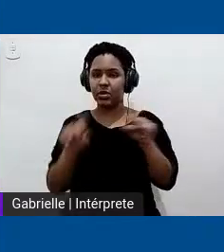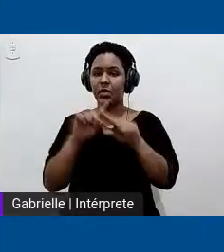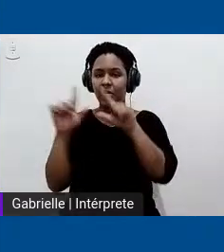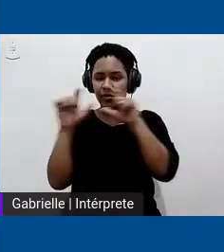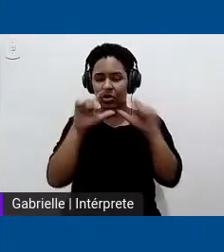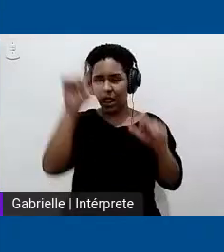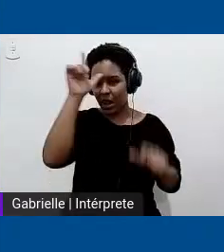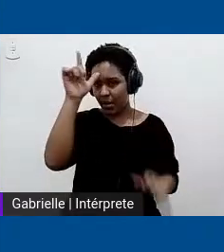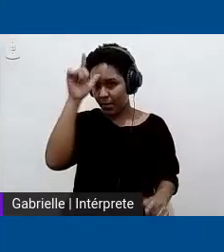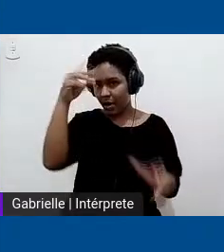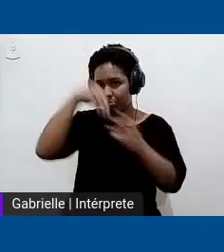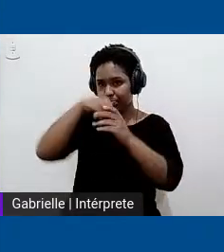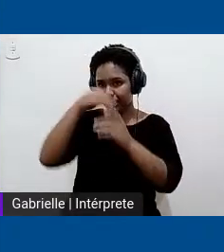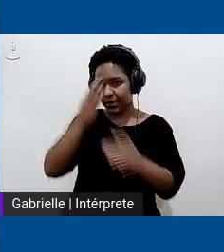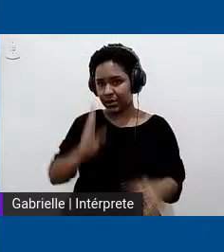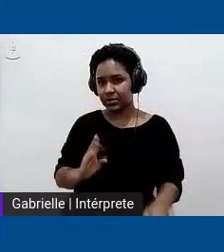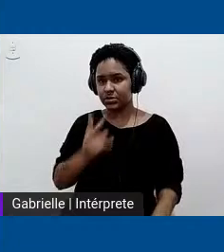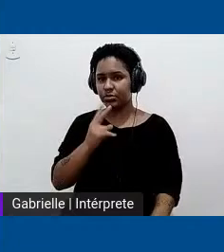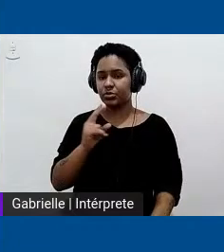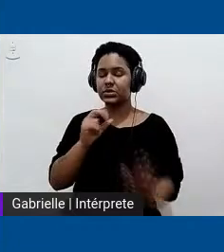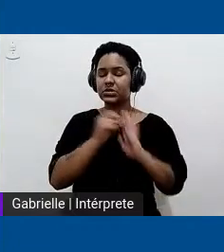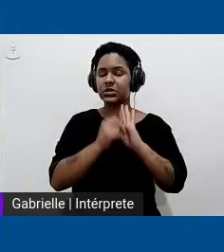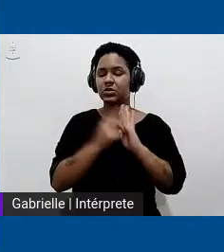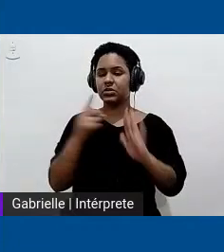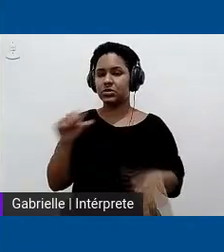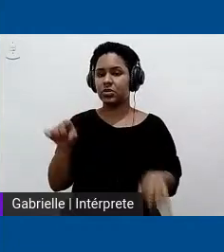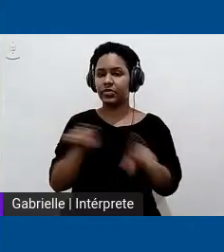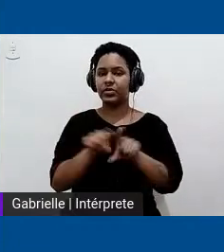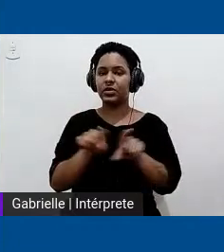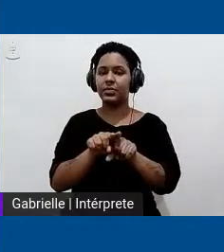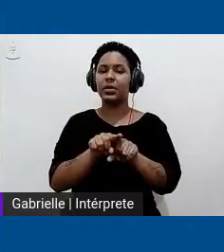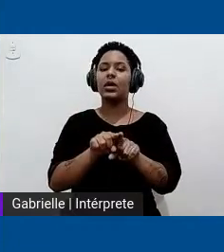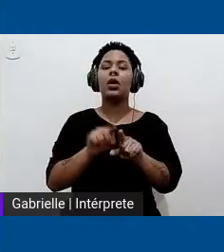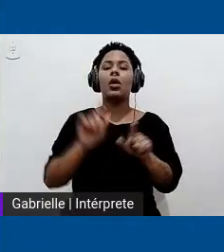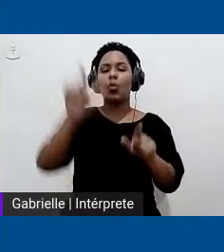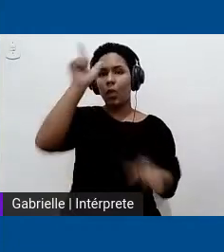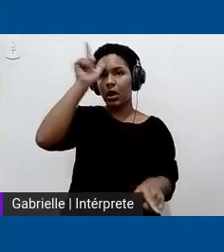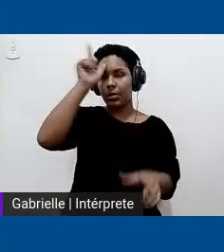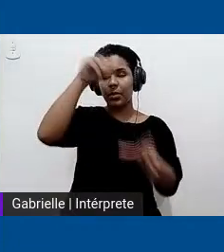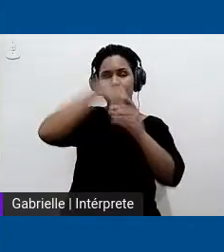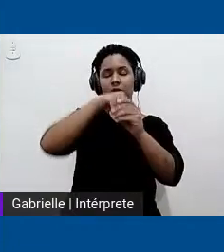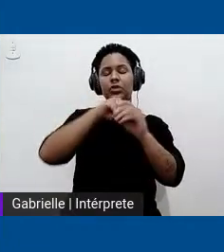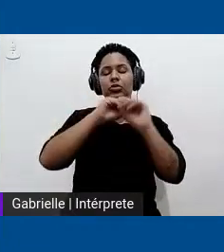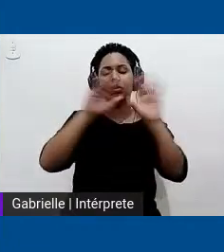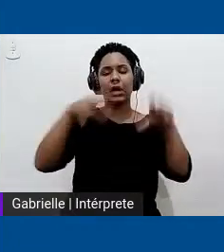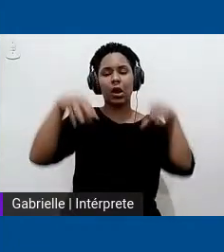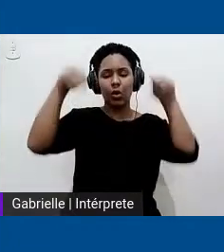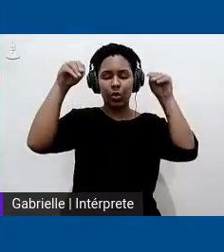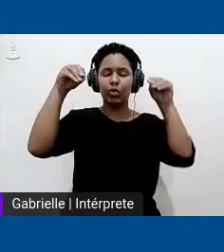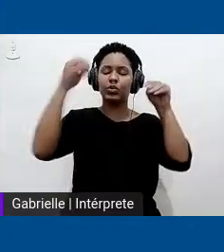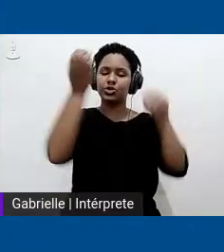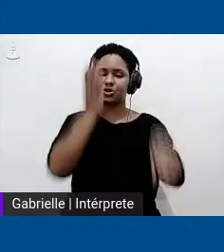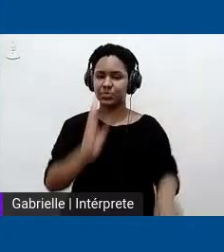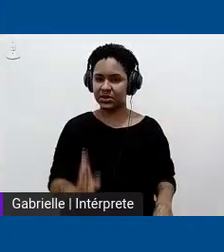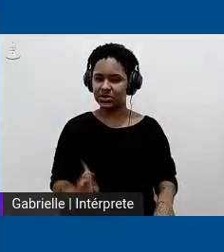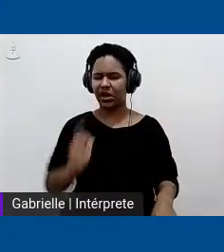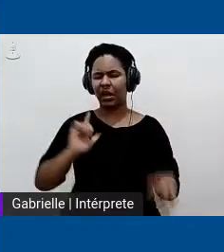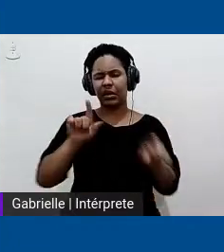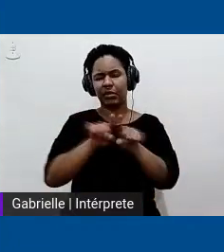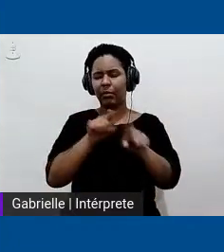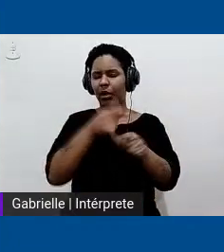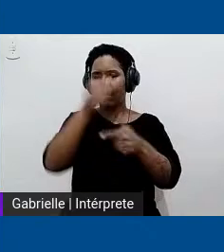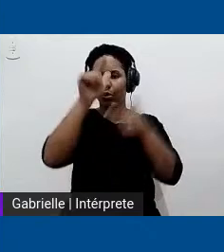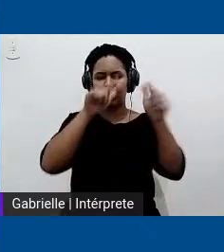século XIX, Herbert Henrique Klumbe, um alemão na corte imperial brasileira, entre muitos outros. O